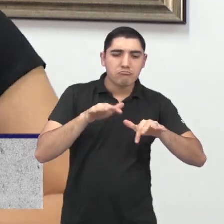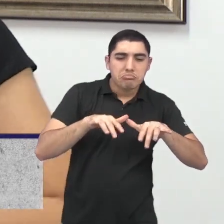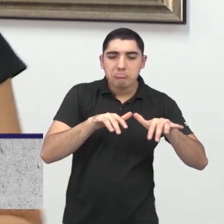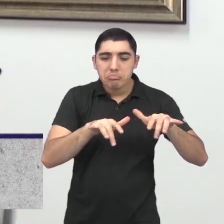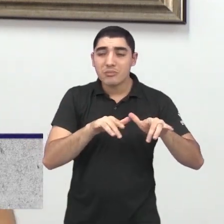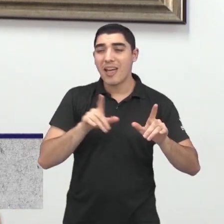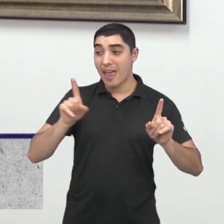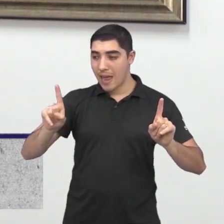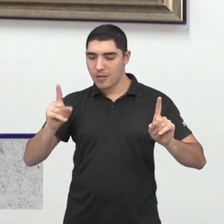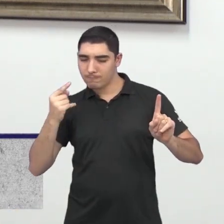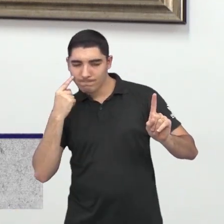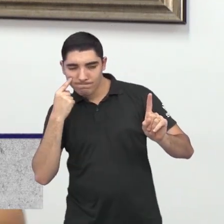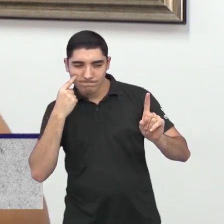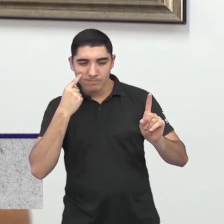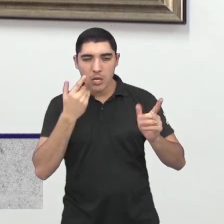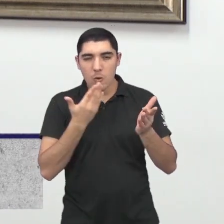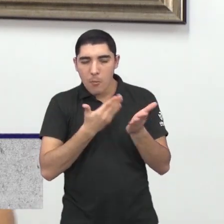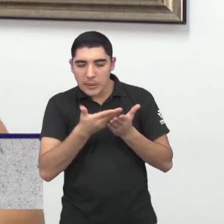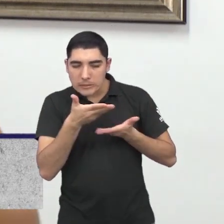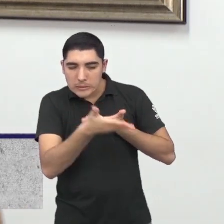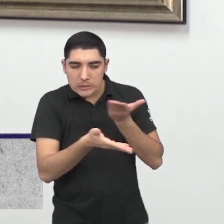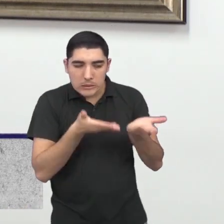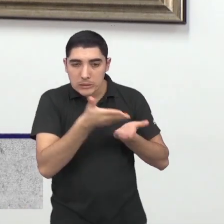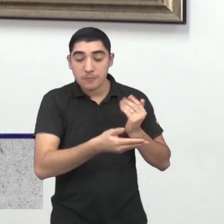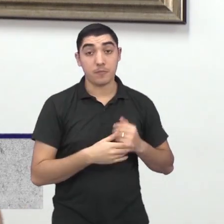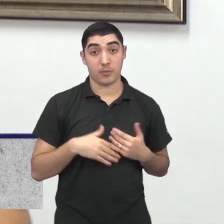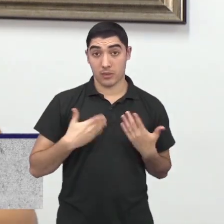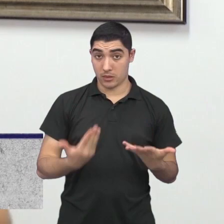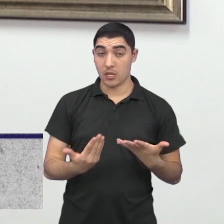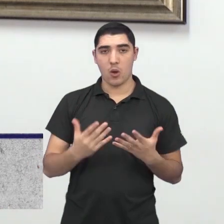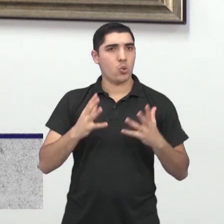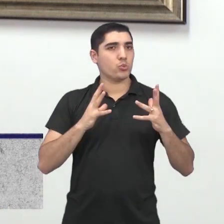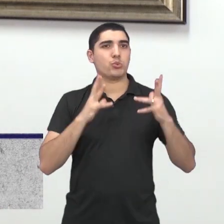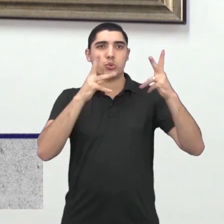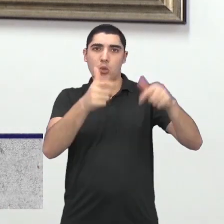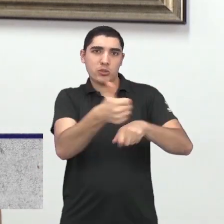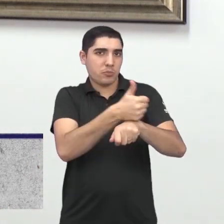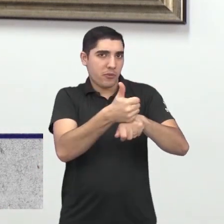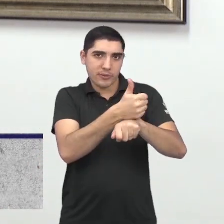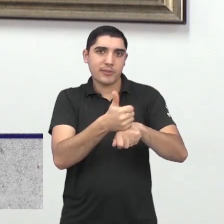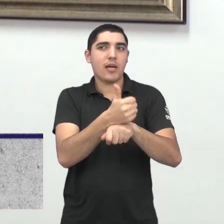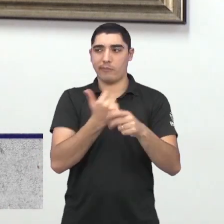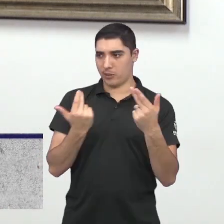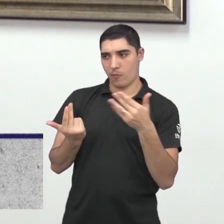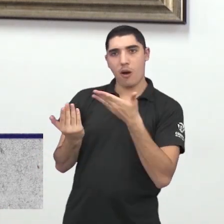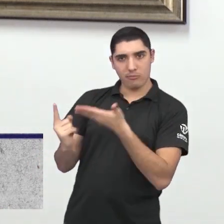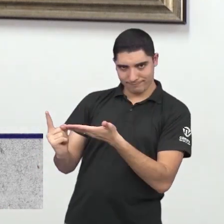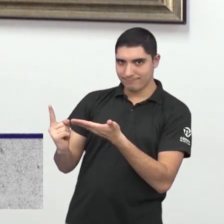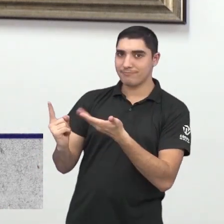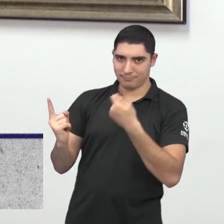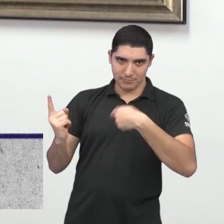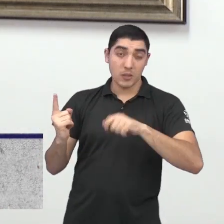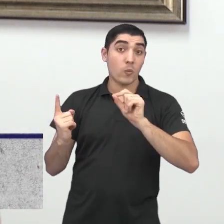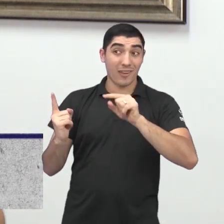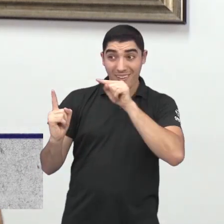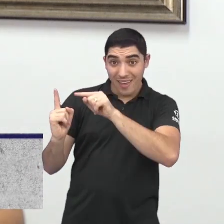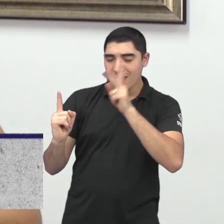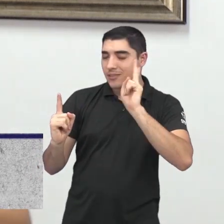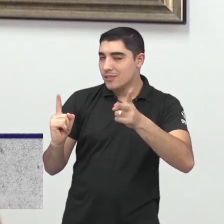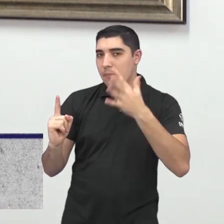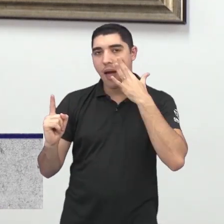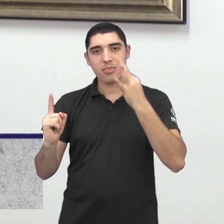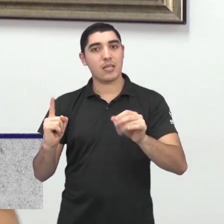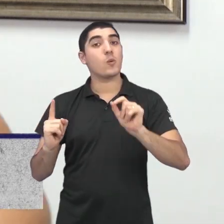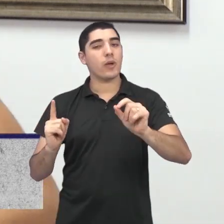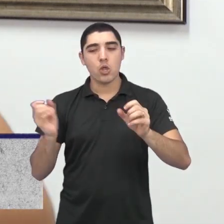gente, uma coisa que é unânime em todas as profissões, nessa não seria diferente, não é mesmo, Fê? O profissional, ele tem que